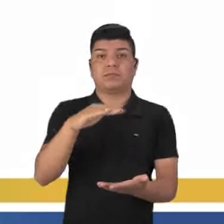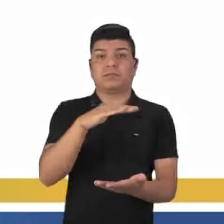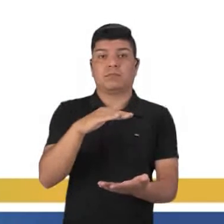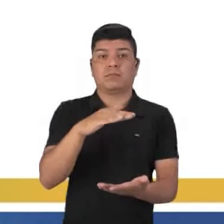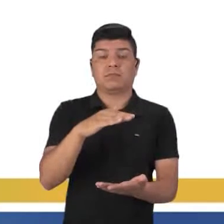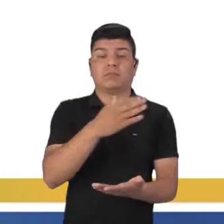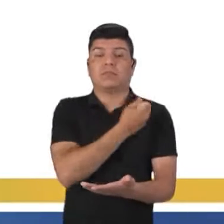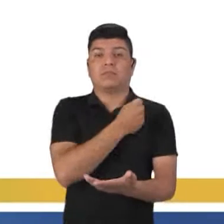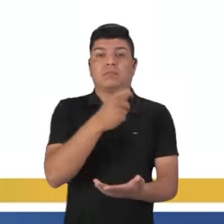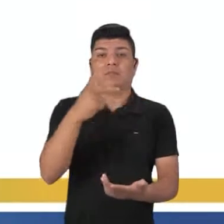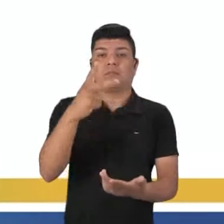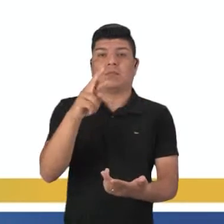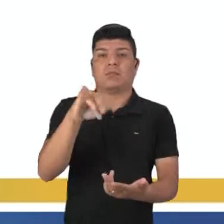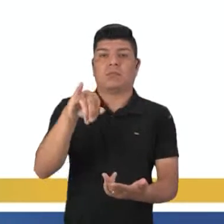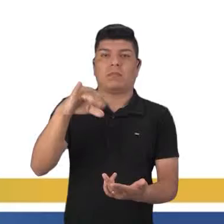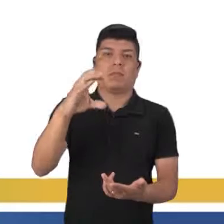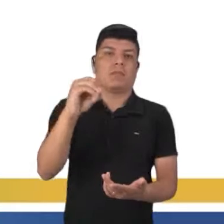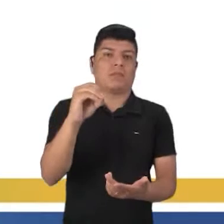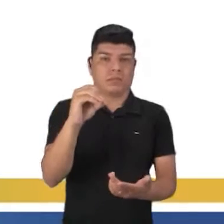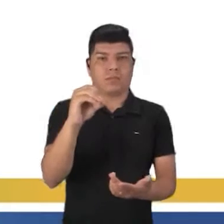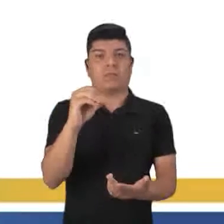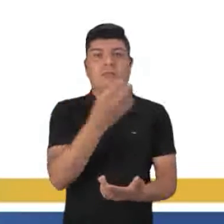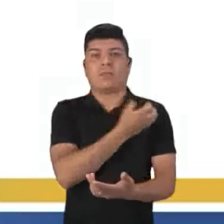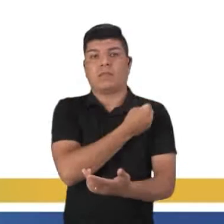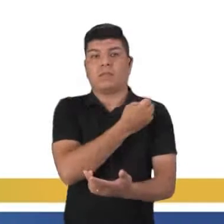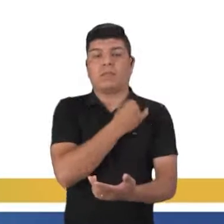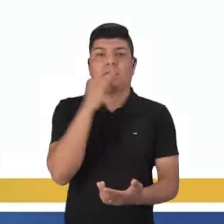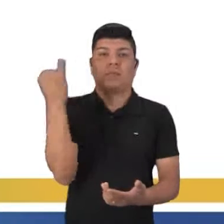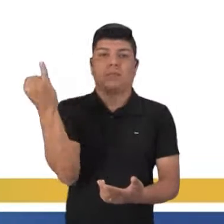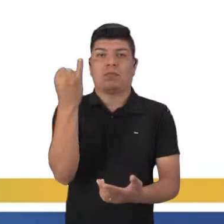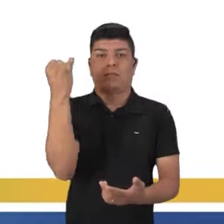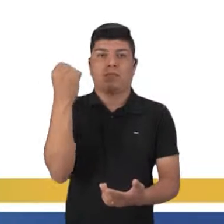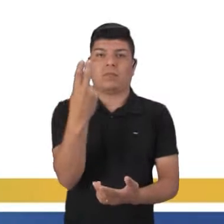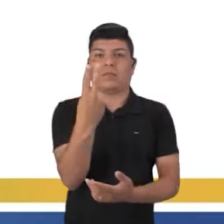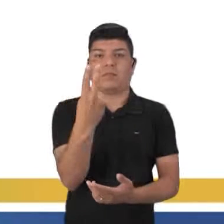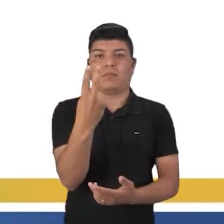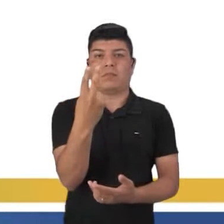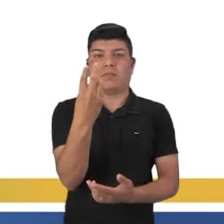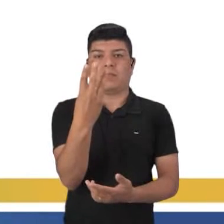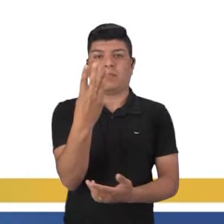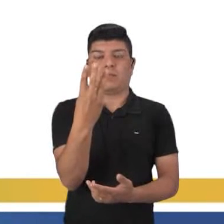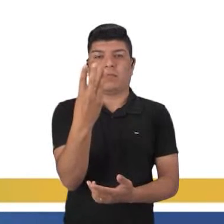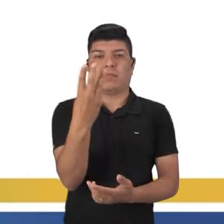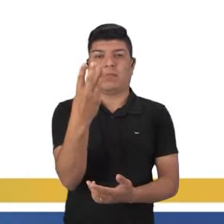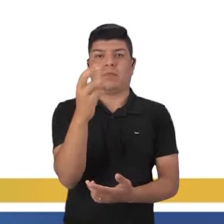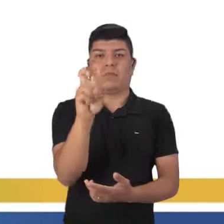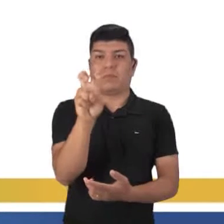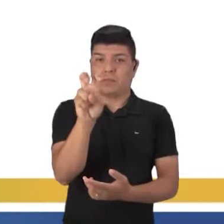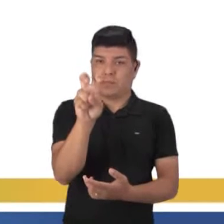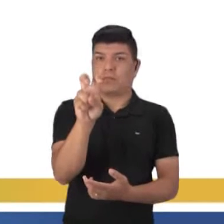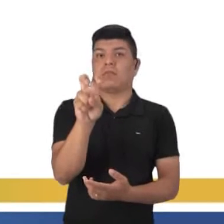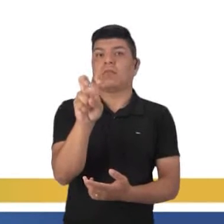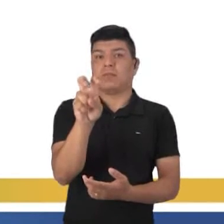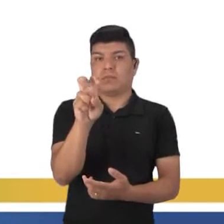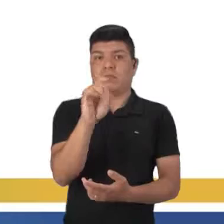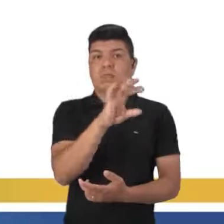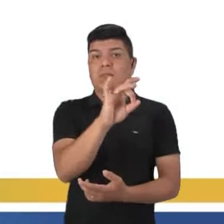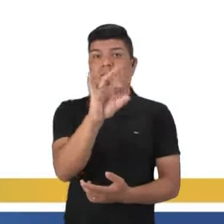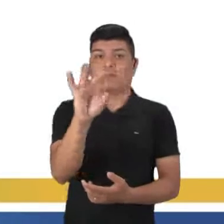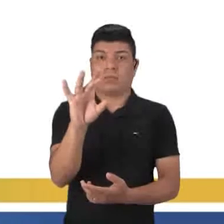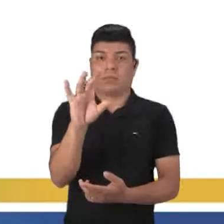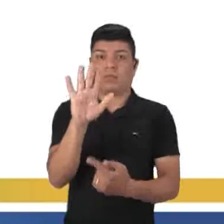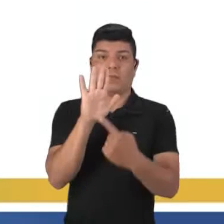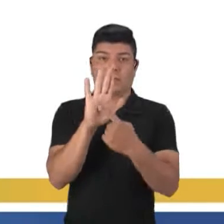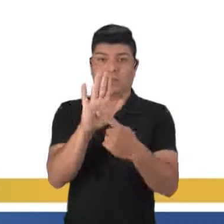número primo. Então, nesse caso, as numerações que vão nos interessar são 2, 3 e 5. Então, cada elemento de um